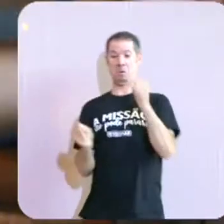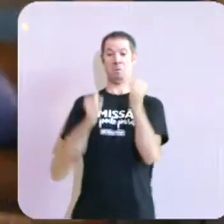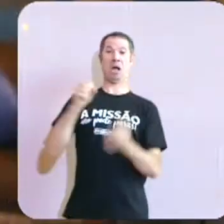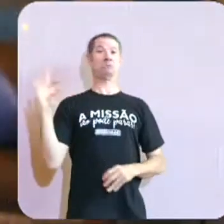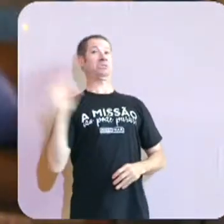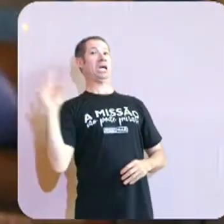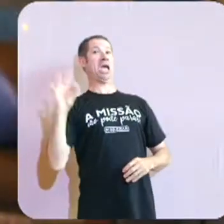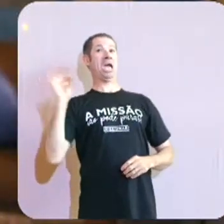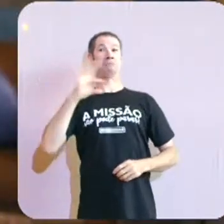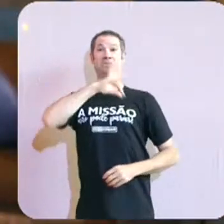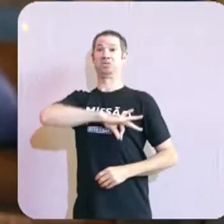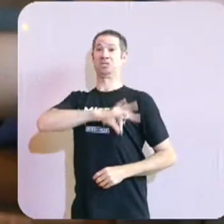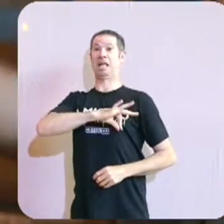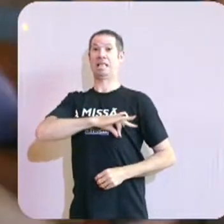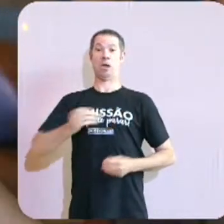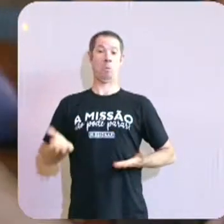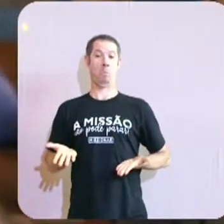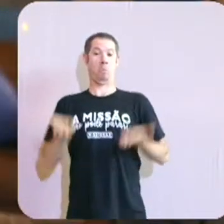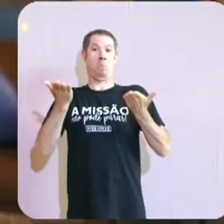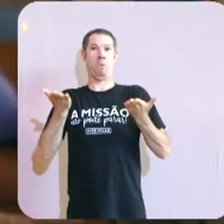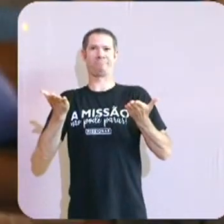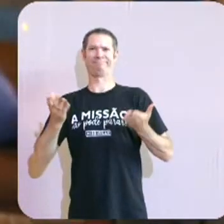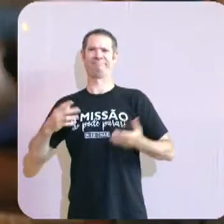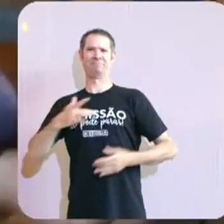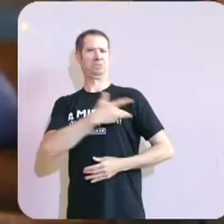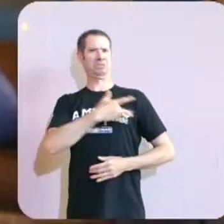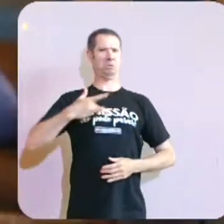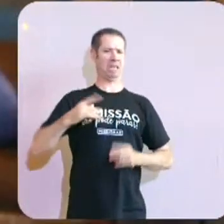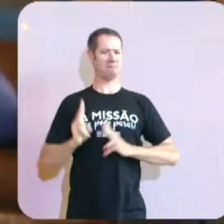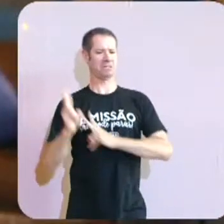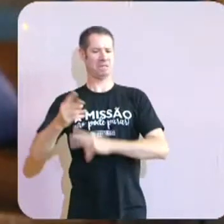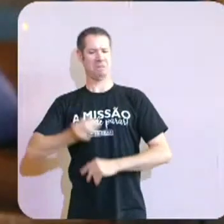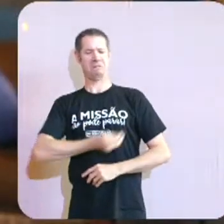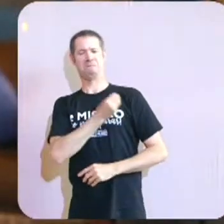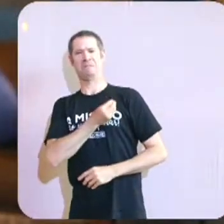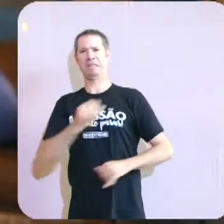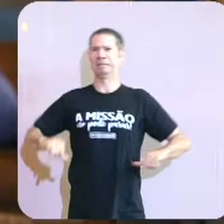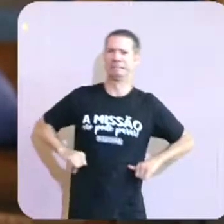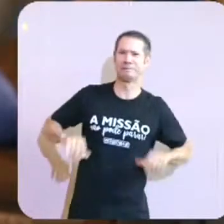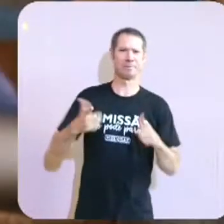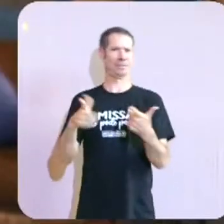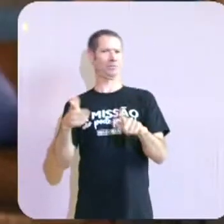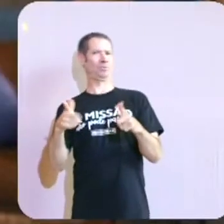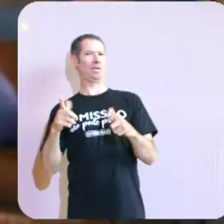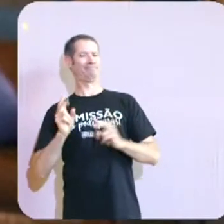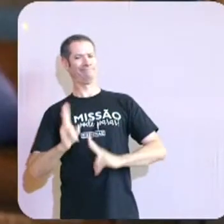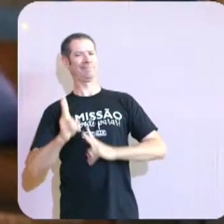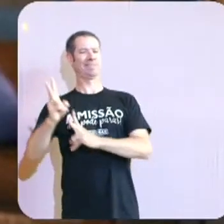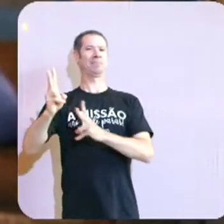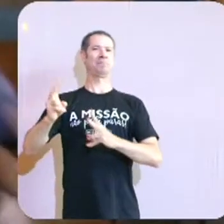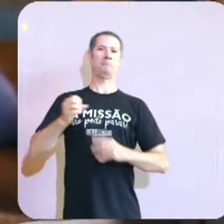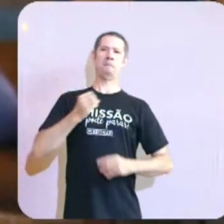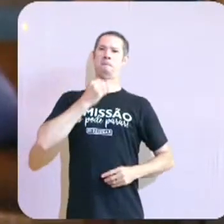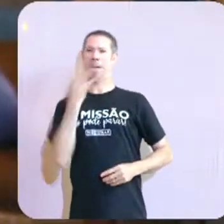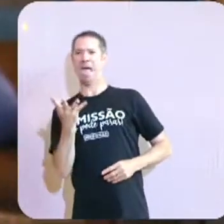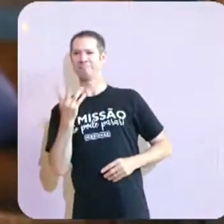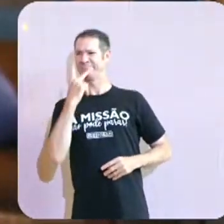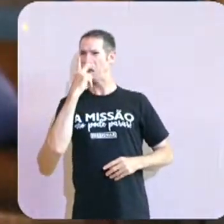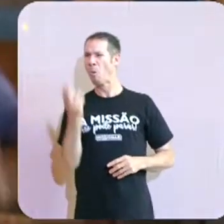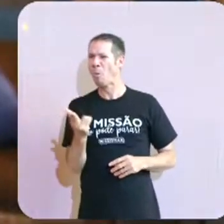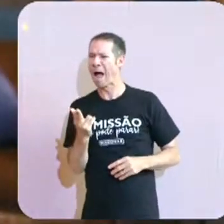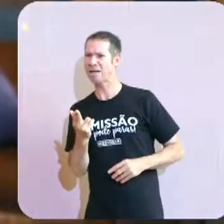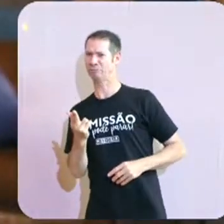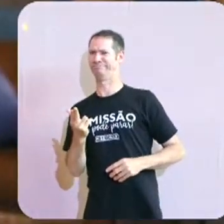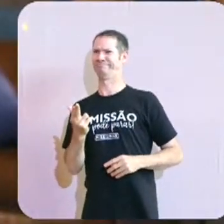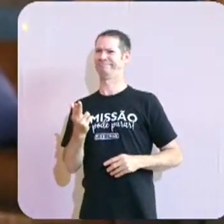do ano, o salário do ano, eu vou ser sempre saudável e a minha vida sem sofrimentos será sempre estável. Bom, eu acho que eu não preciso nem